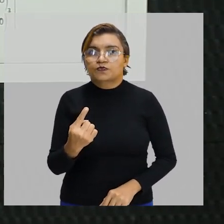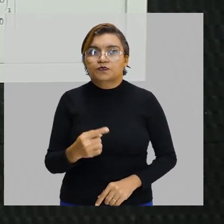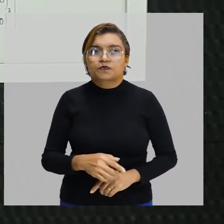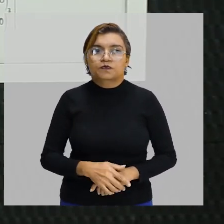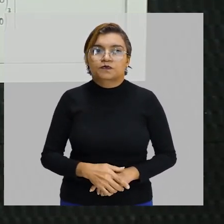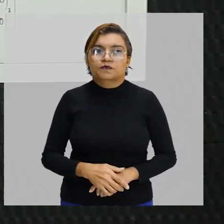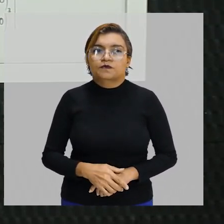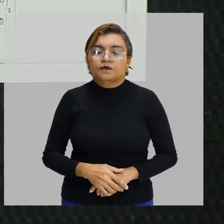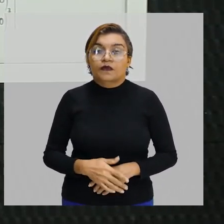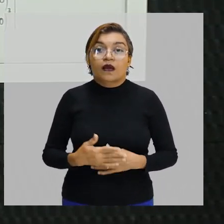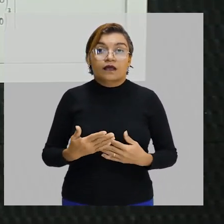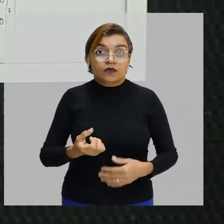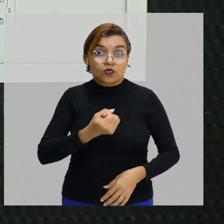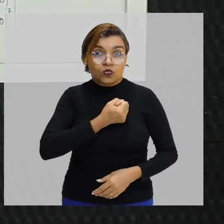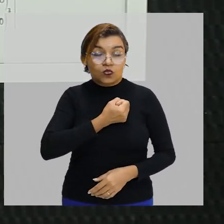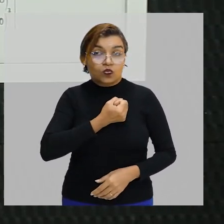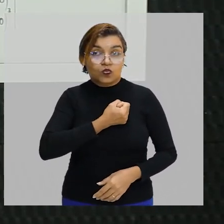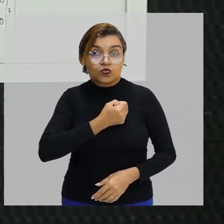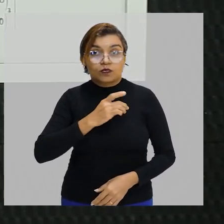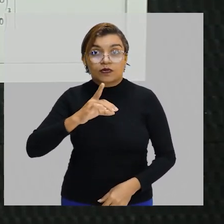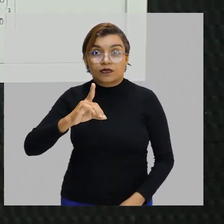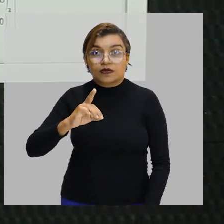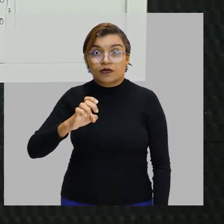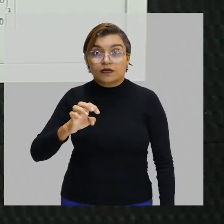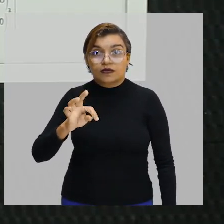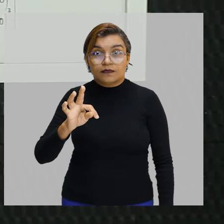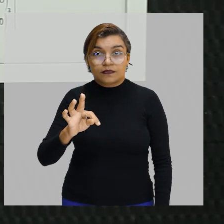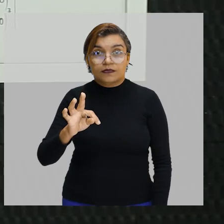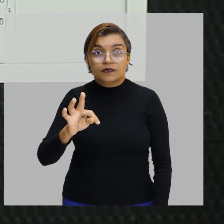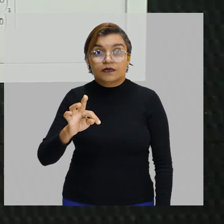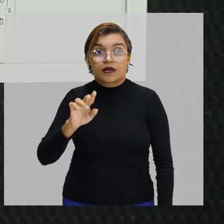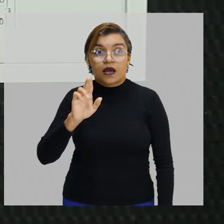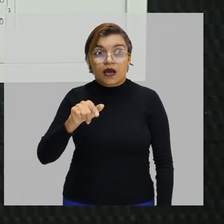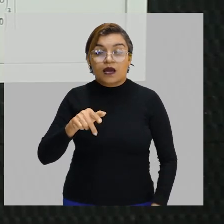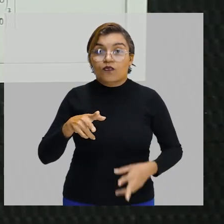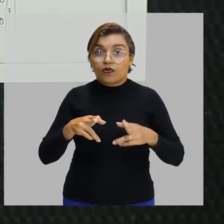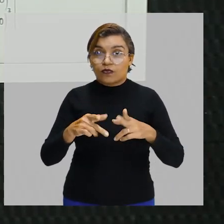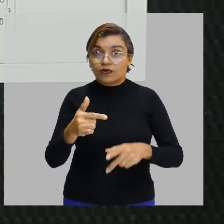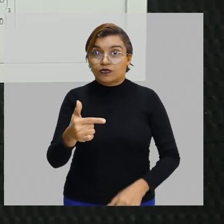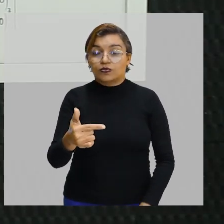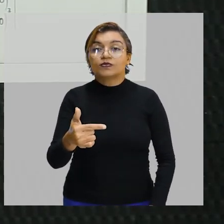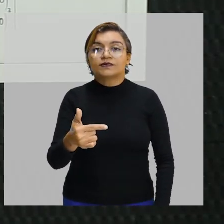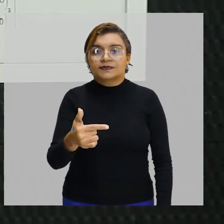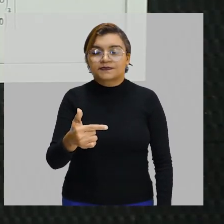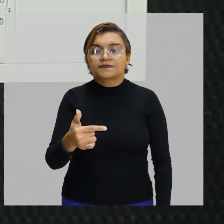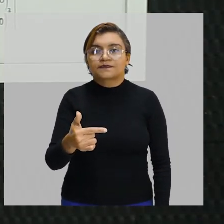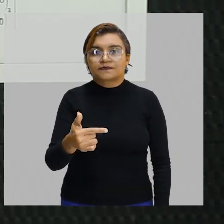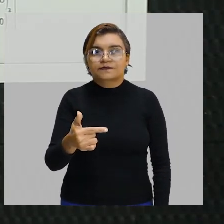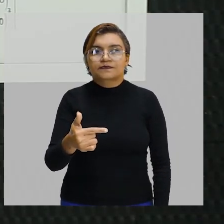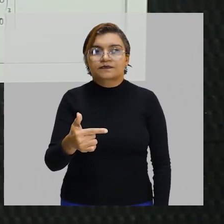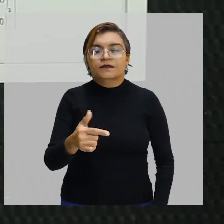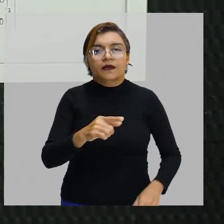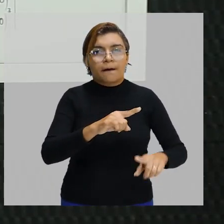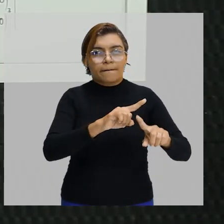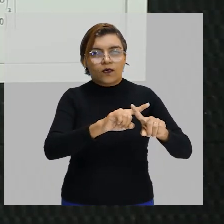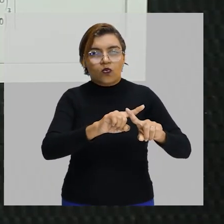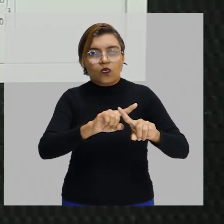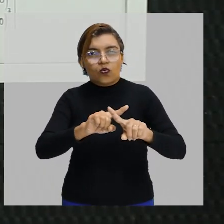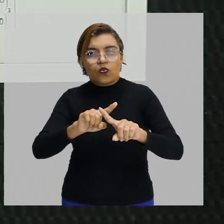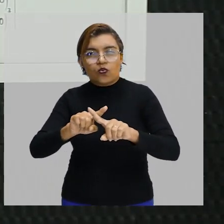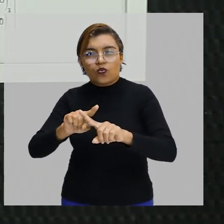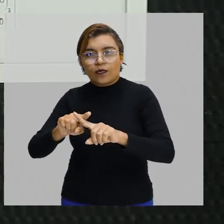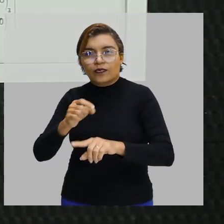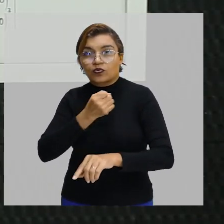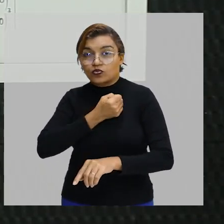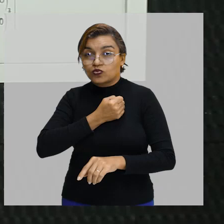Certo? Então, o valor desse determinante aí, ó, é 2, multiplicando aí todos esses elementos.